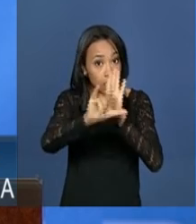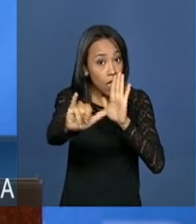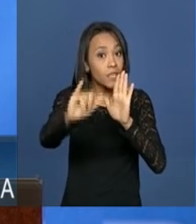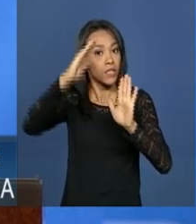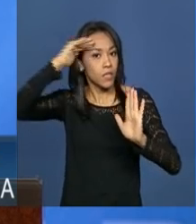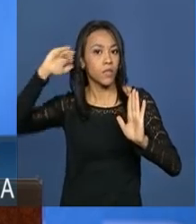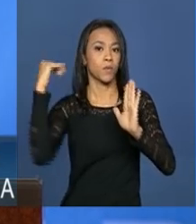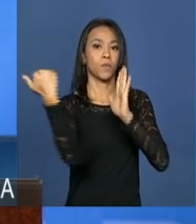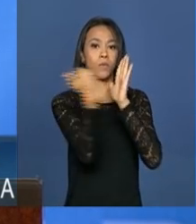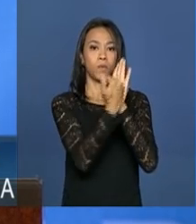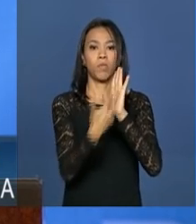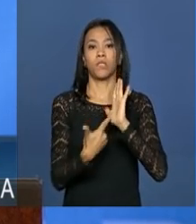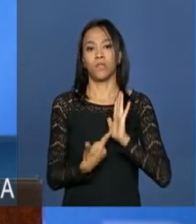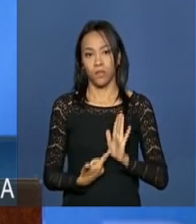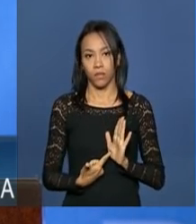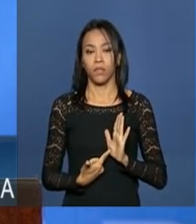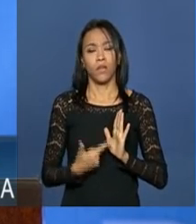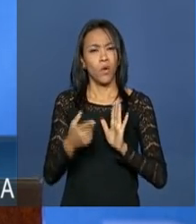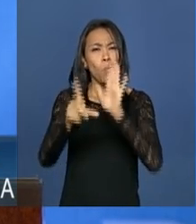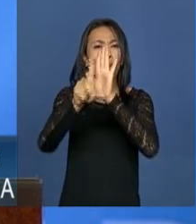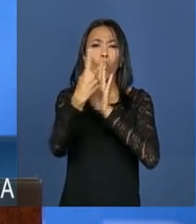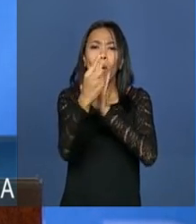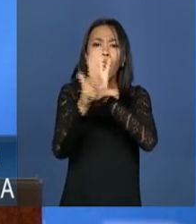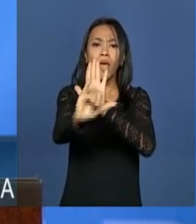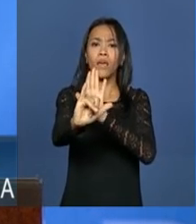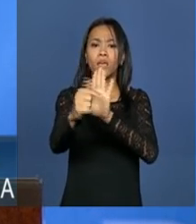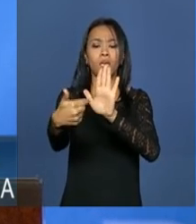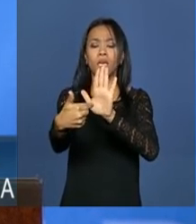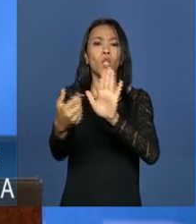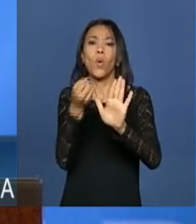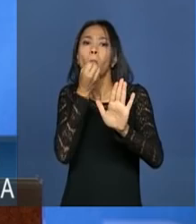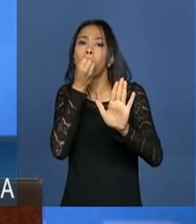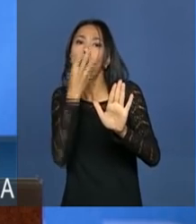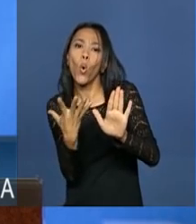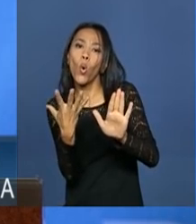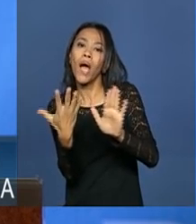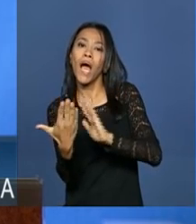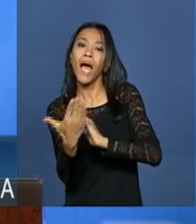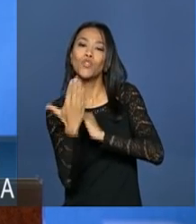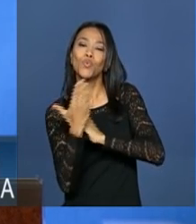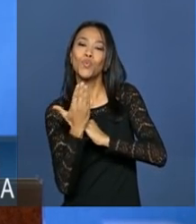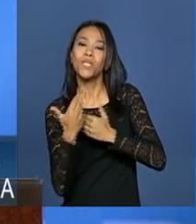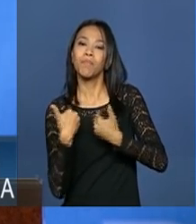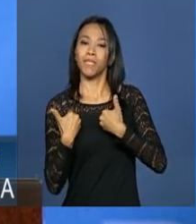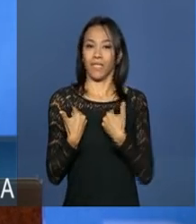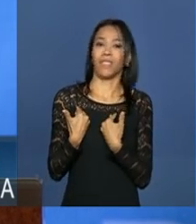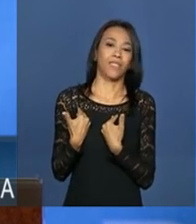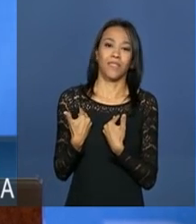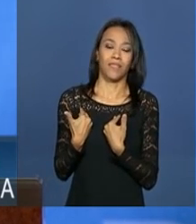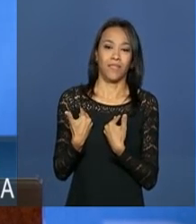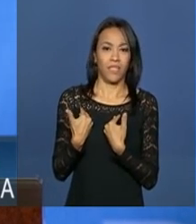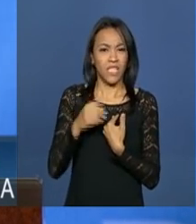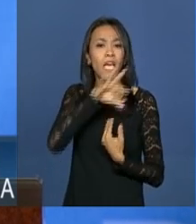sejam cumpridas. Uma lei não pode ser boa porque me beneficia e se